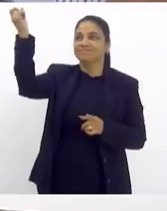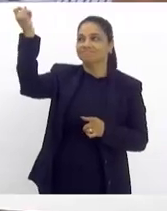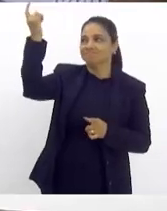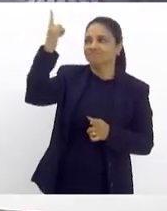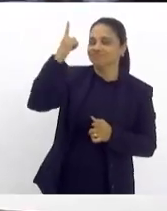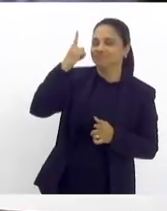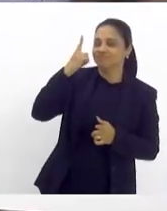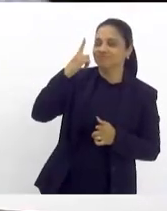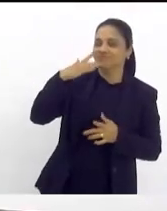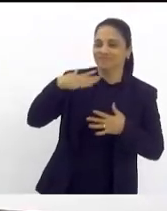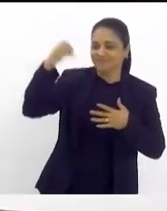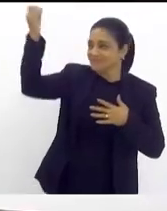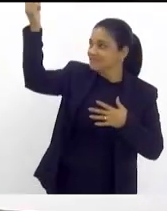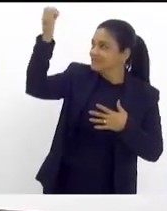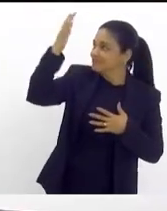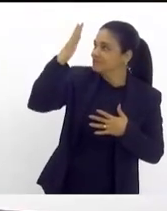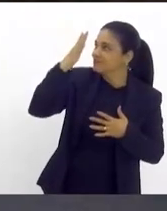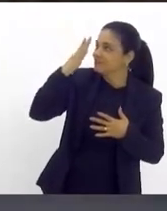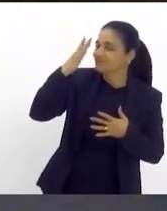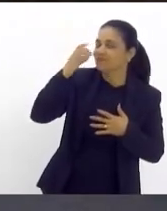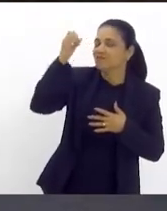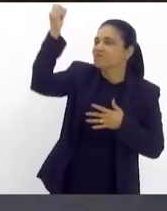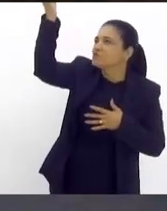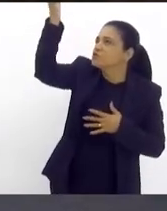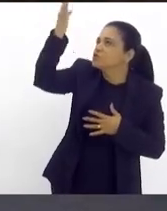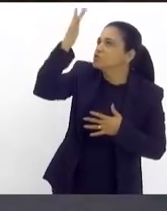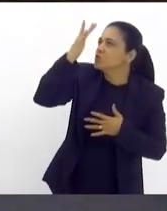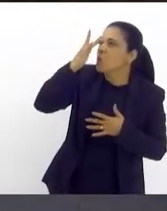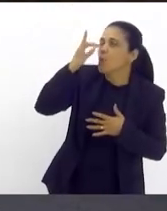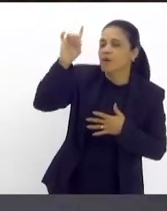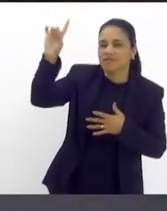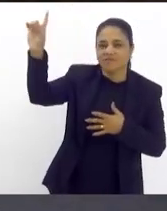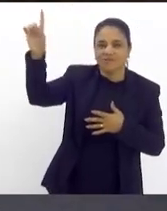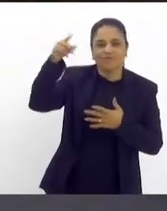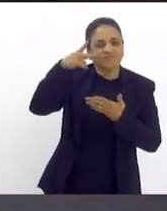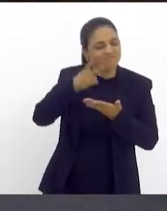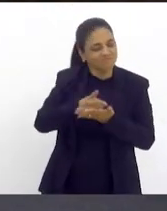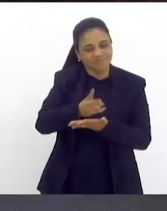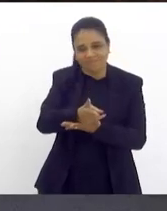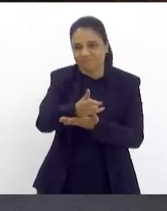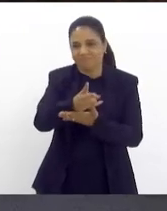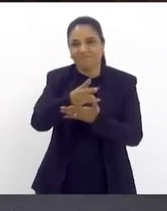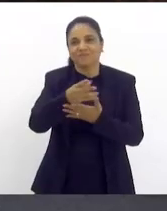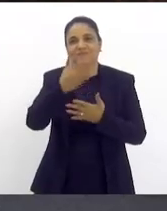ti." Que Deus possa abençoá-lo grandemente. Muito obrigado.